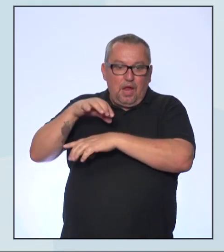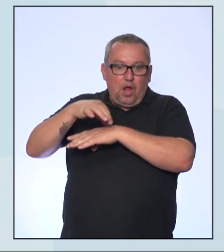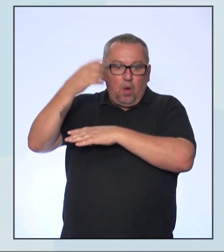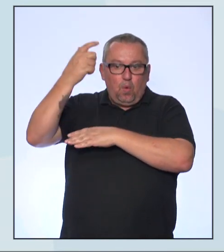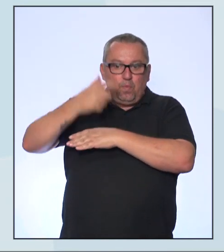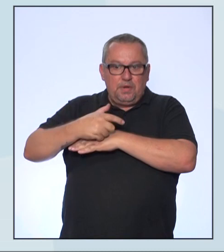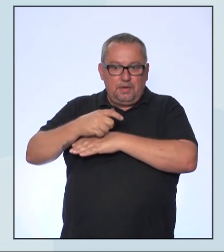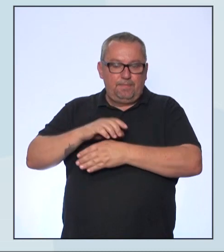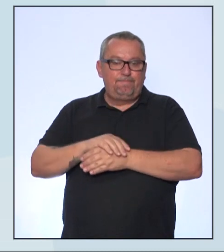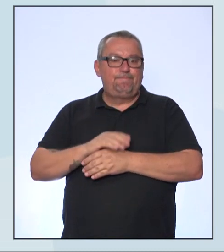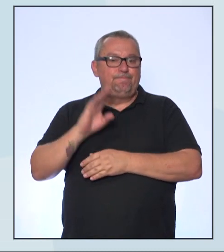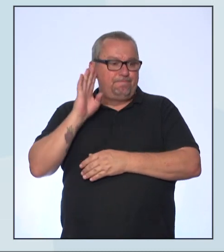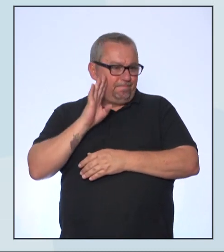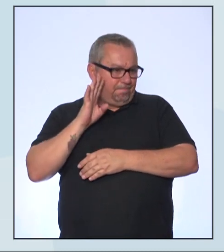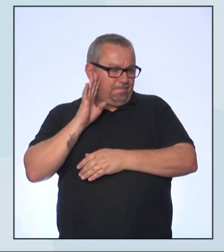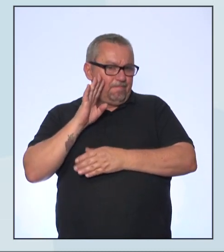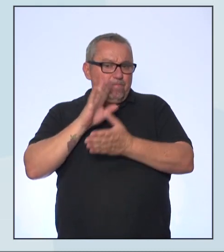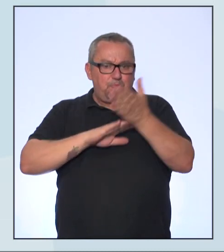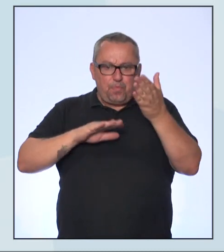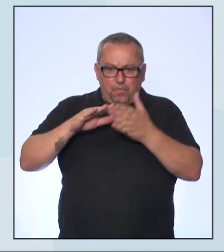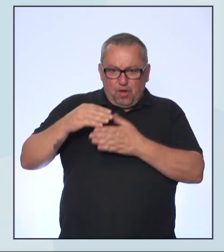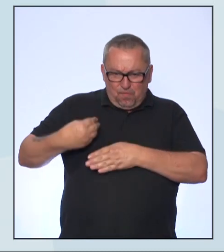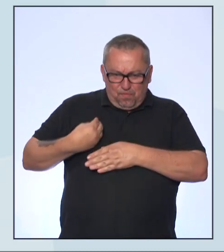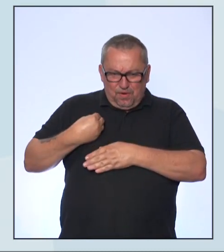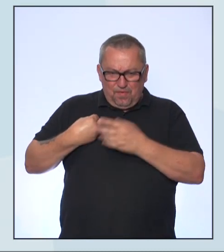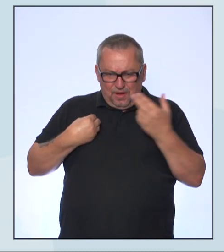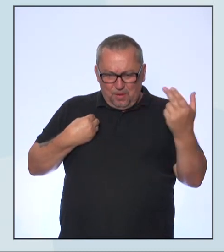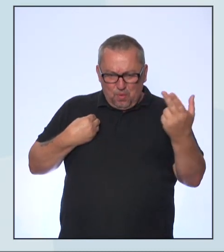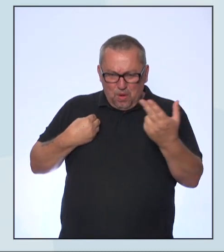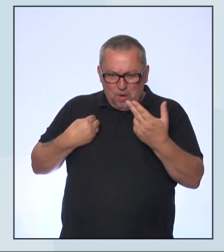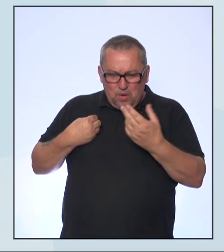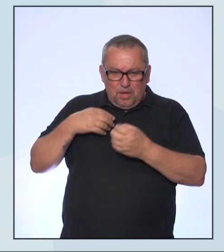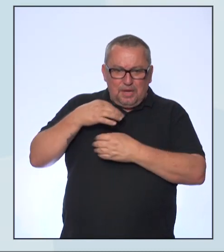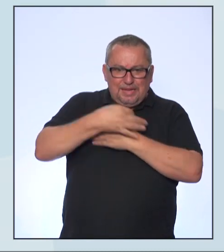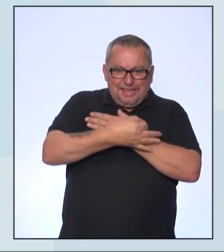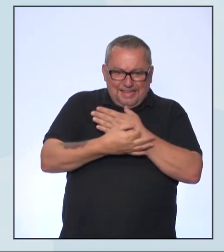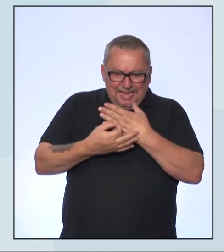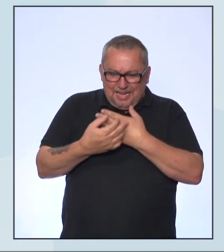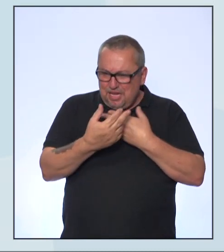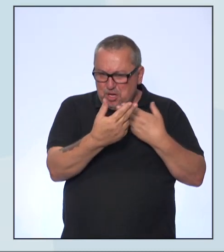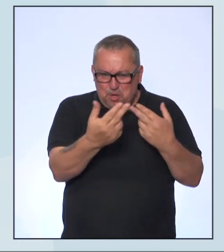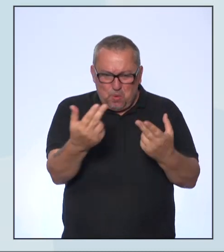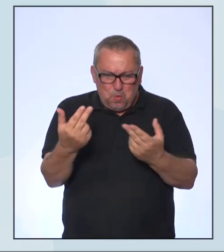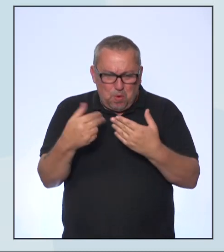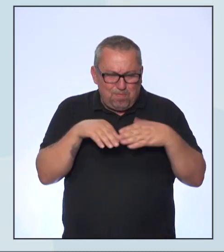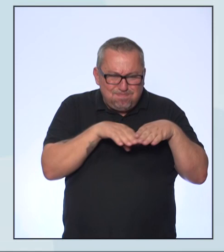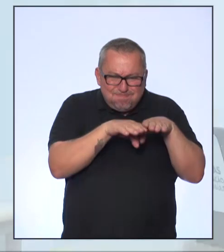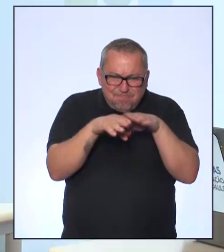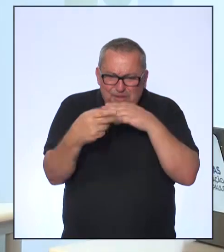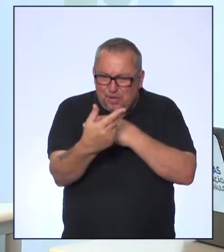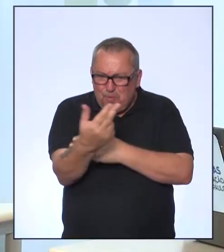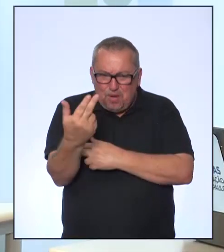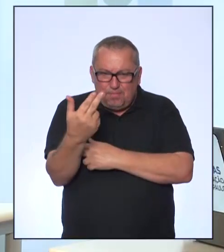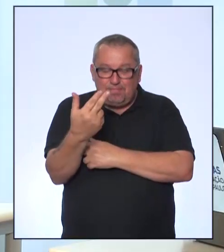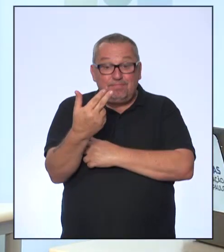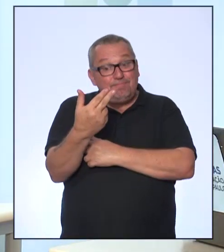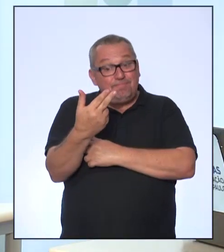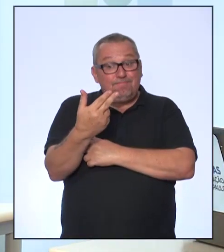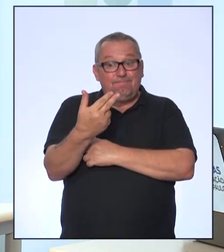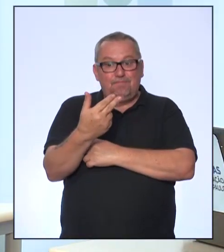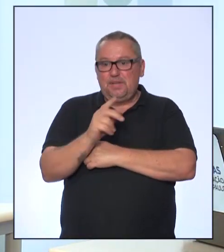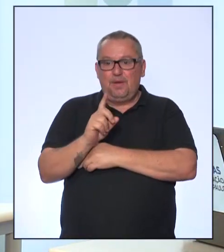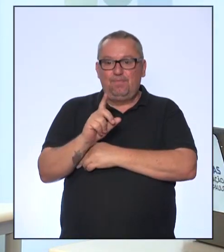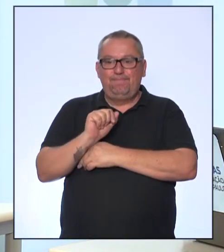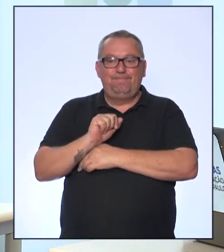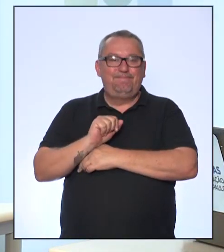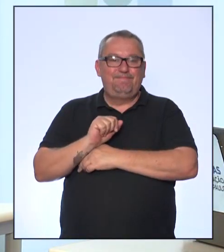Legal. Todos esses seres vivos são iguais? Os tipos celulares deles são totalmente iguais? São idênticas as estruturas? Nananina,